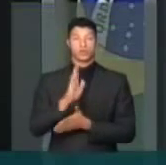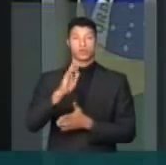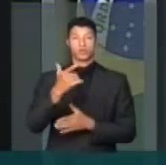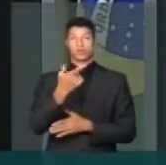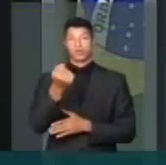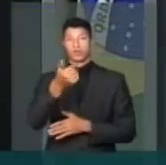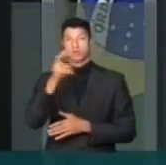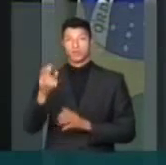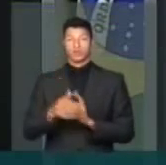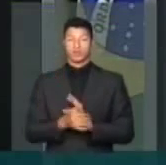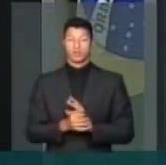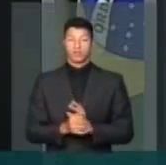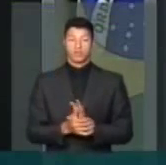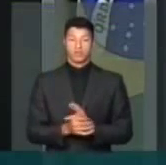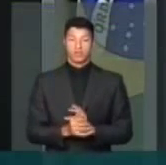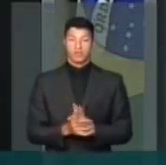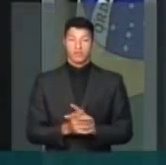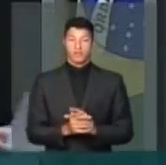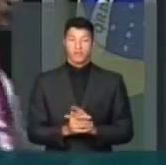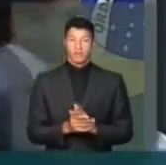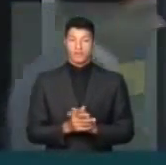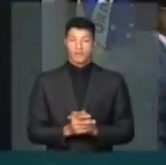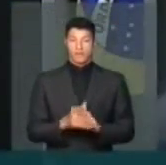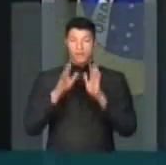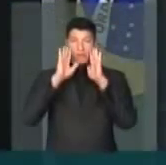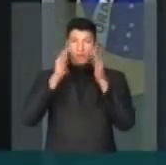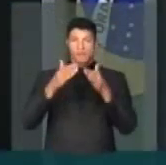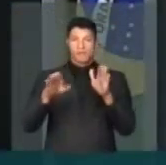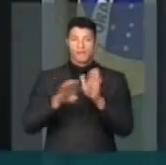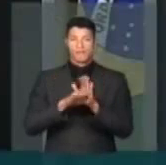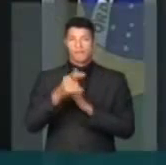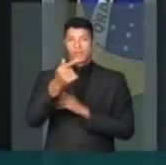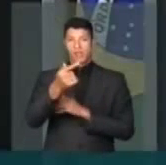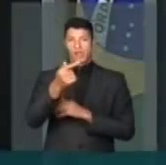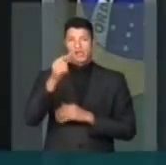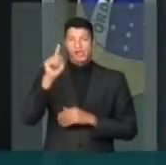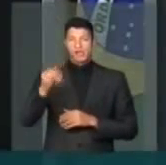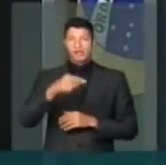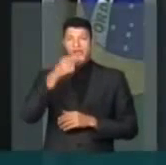de 2015, a previsão é que chegasse a